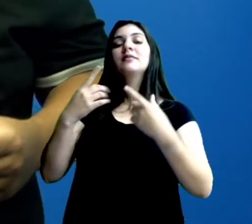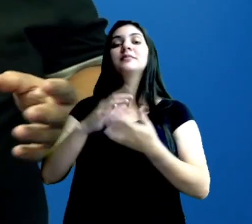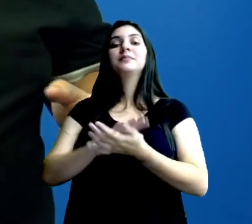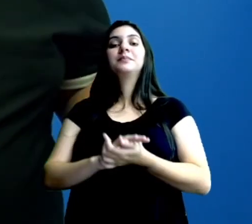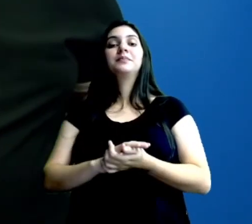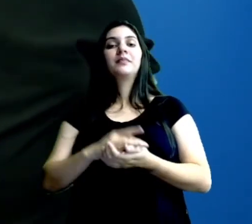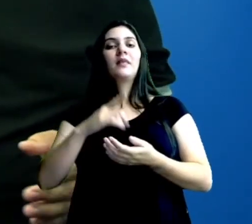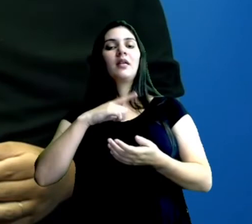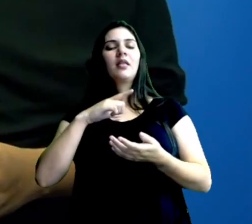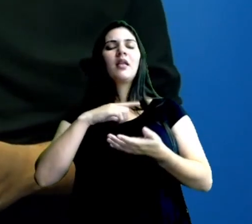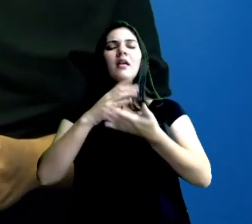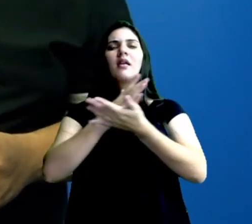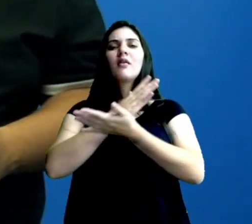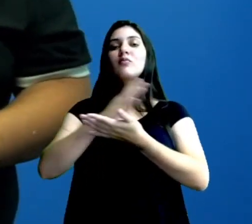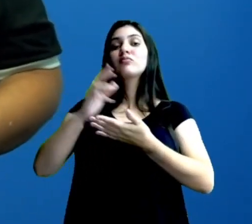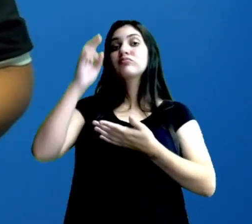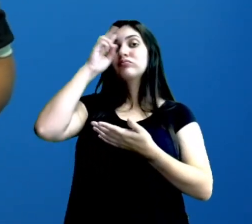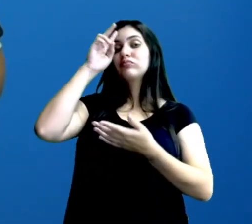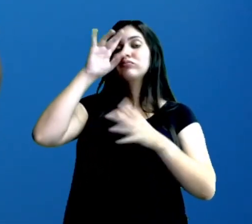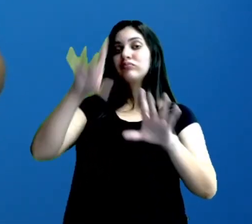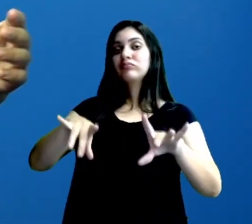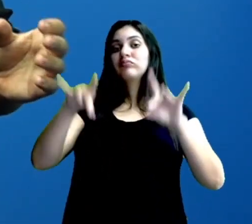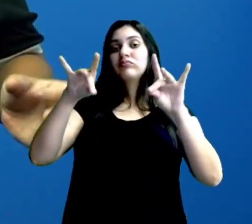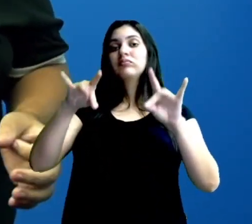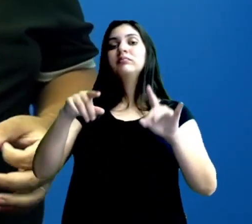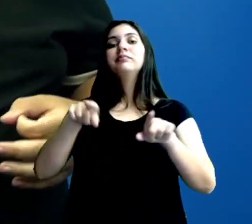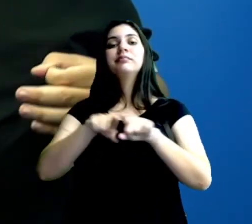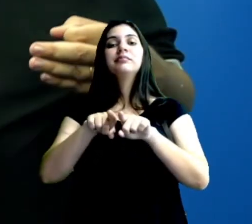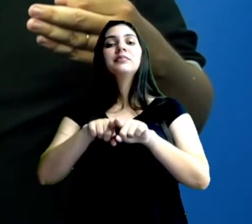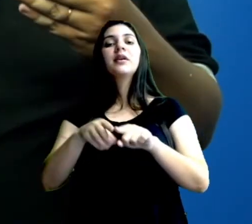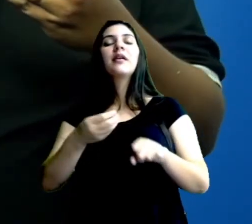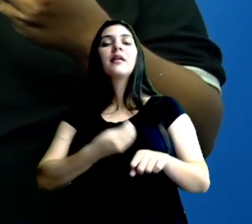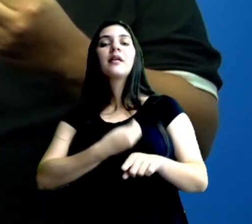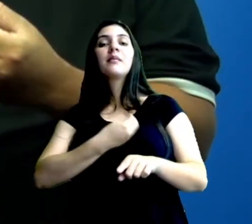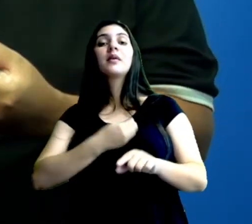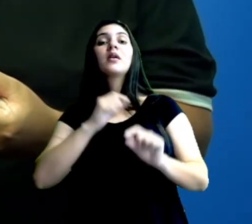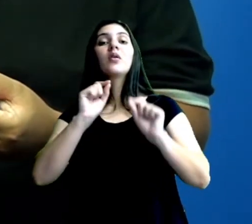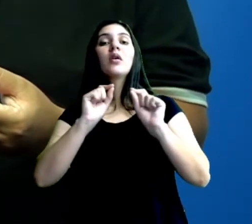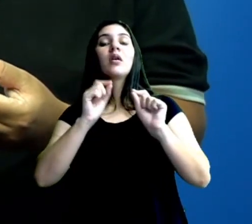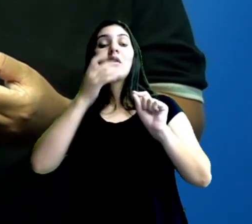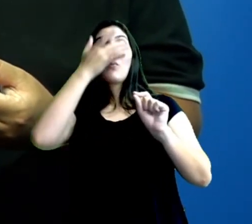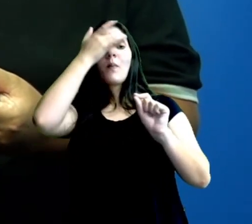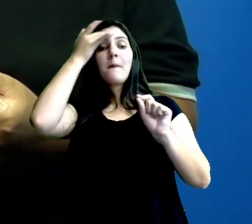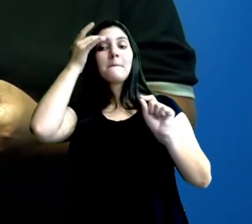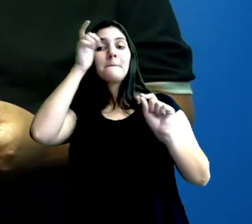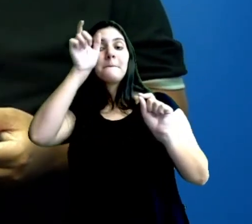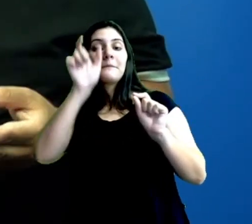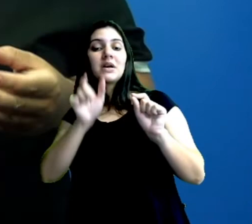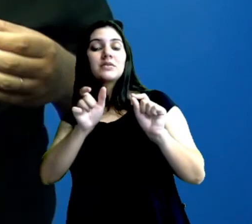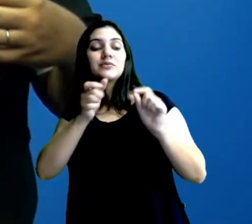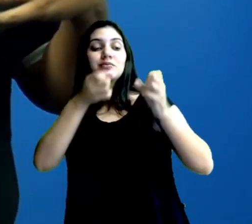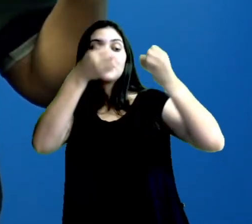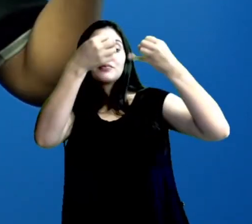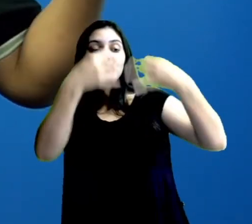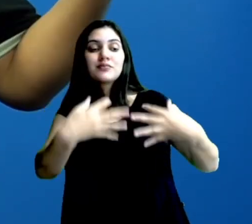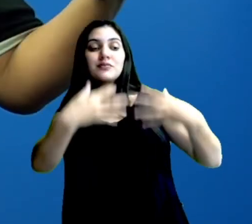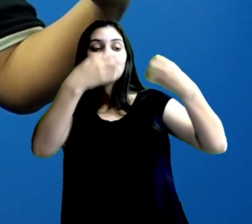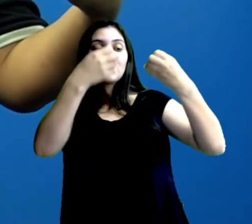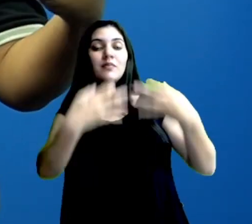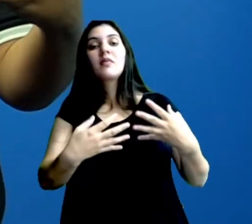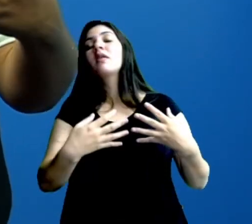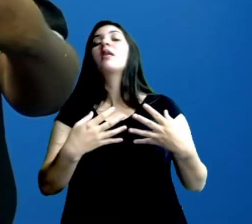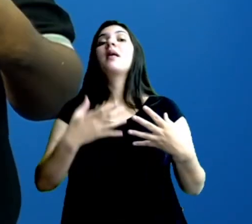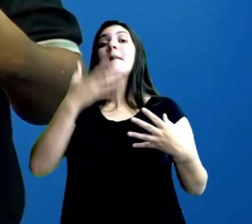viu? Em alguns contos de fada. A presença de um narrador, tá bom? Figura que